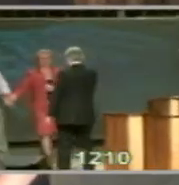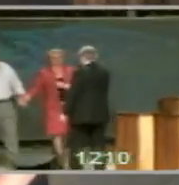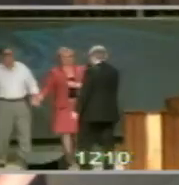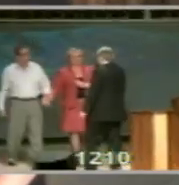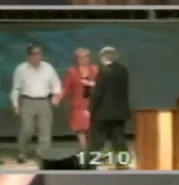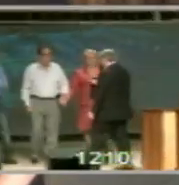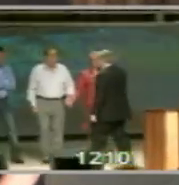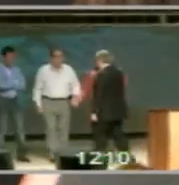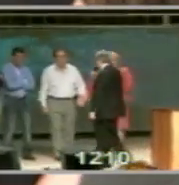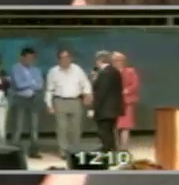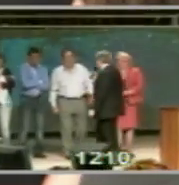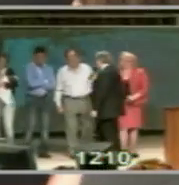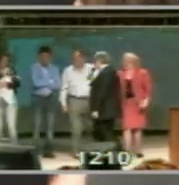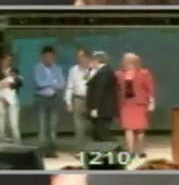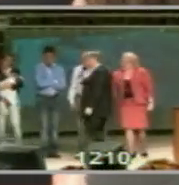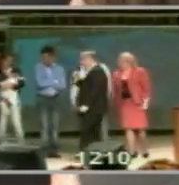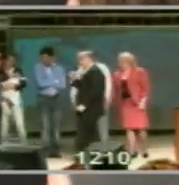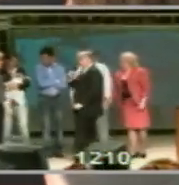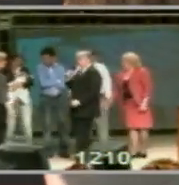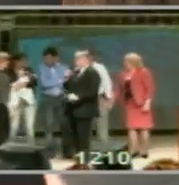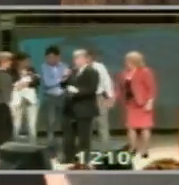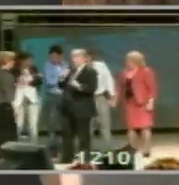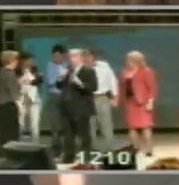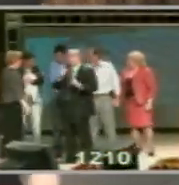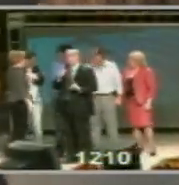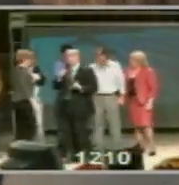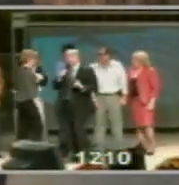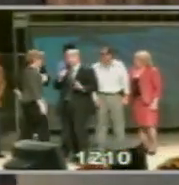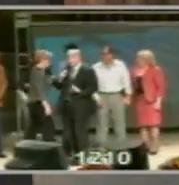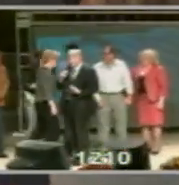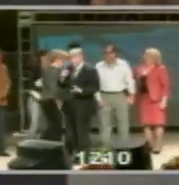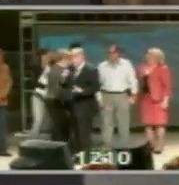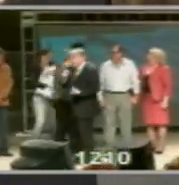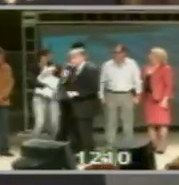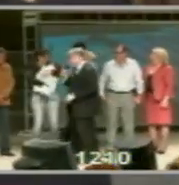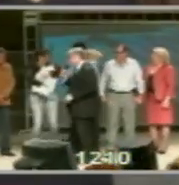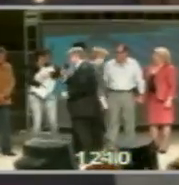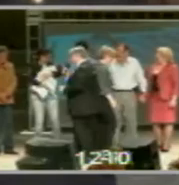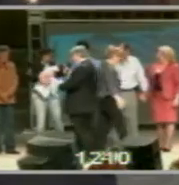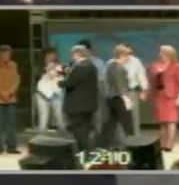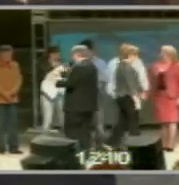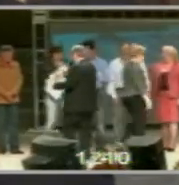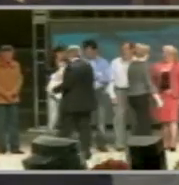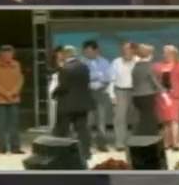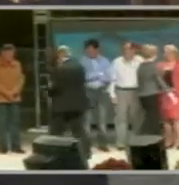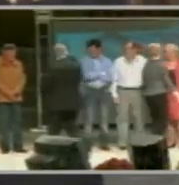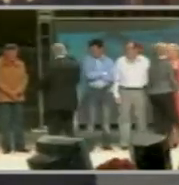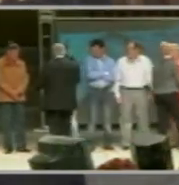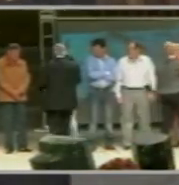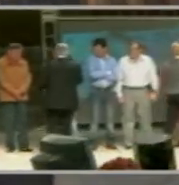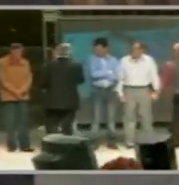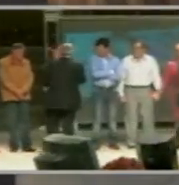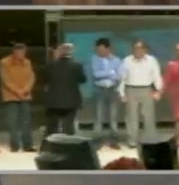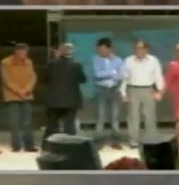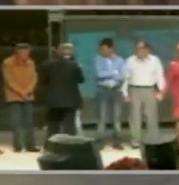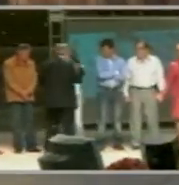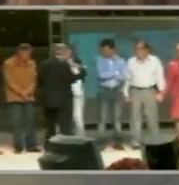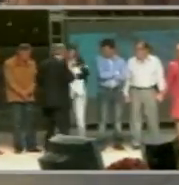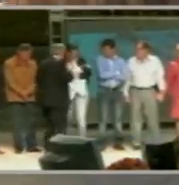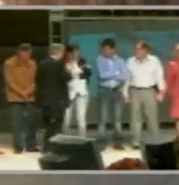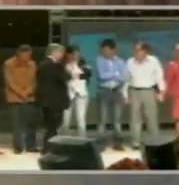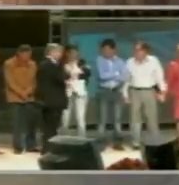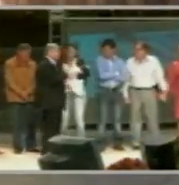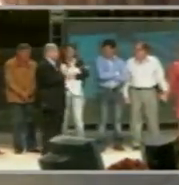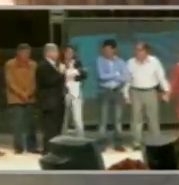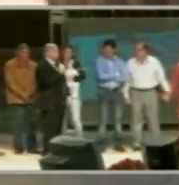Deixa eu apresentar aqui para vocês a Natália. Eu tentei pegar ela no colo, não consegui, e acho